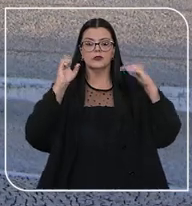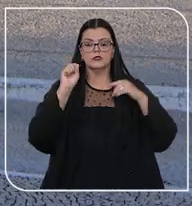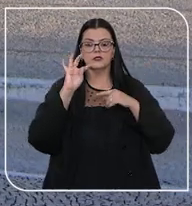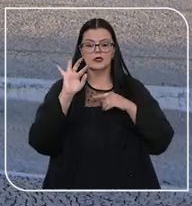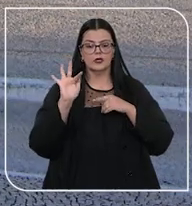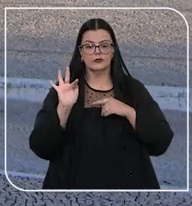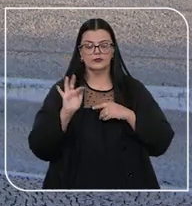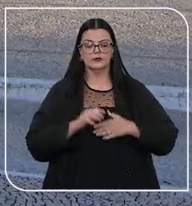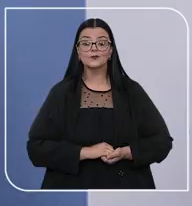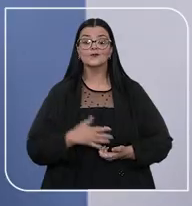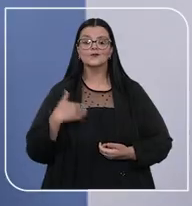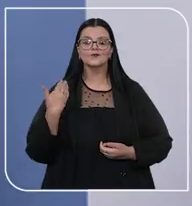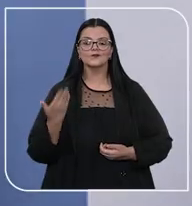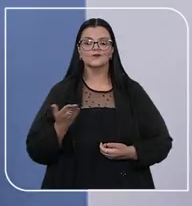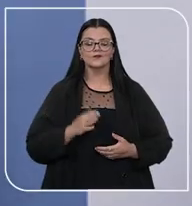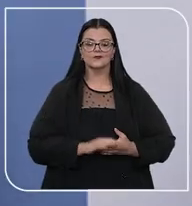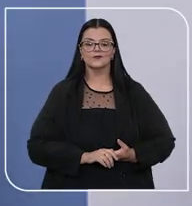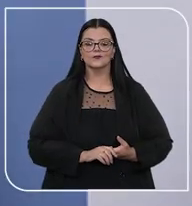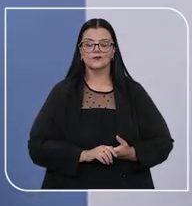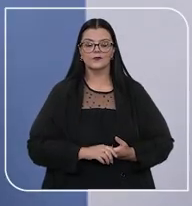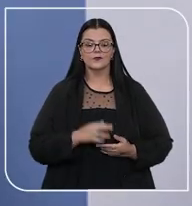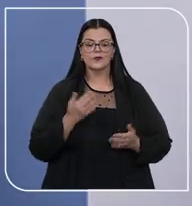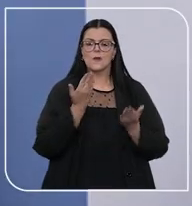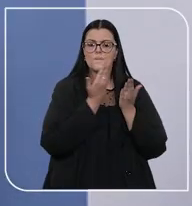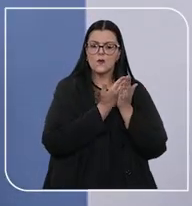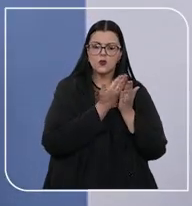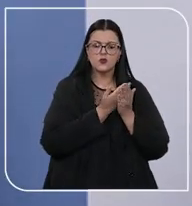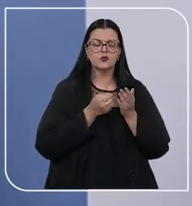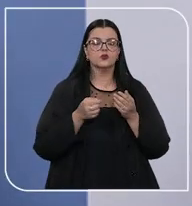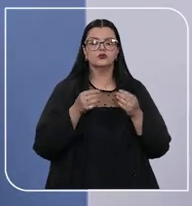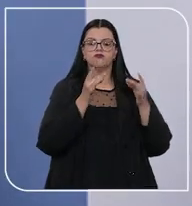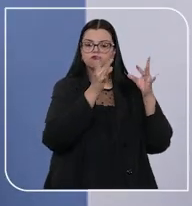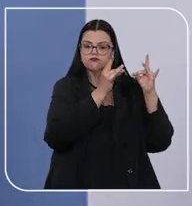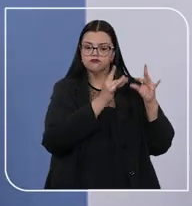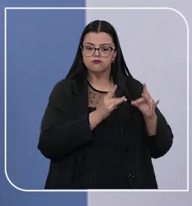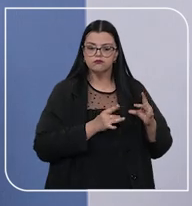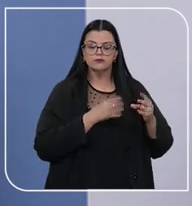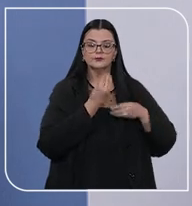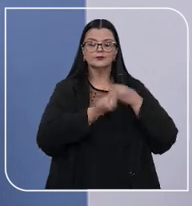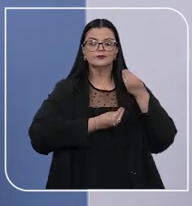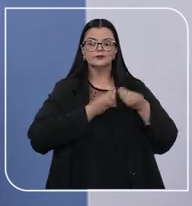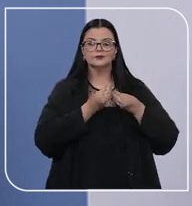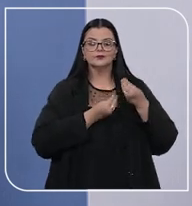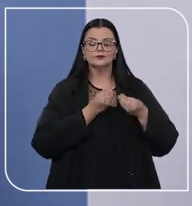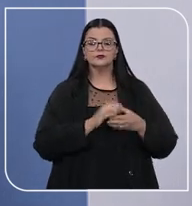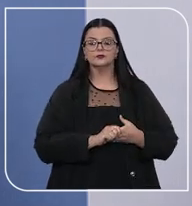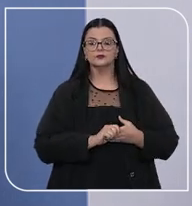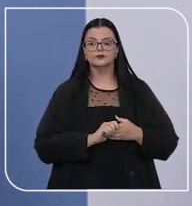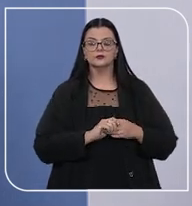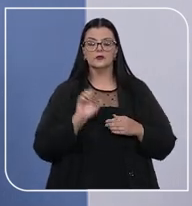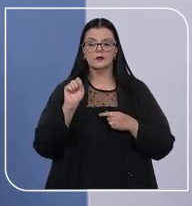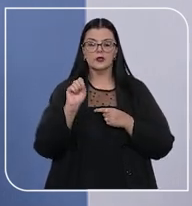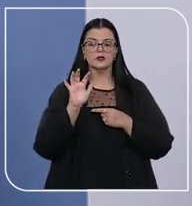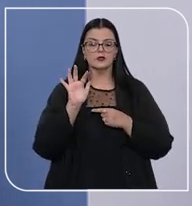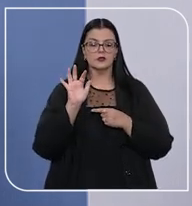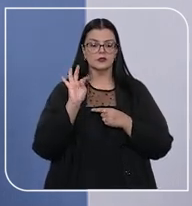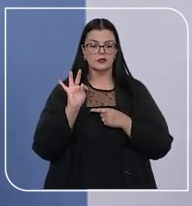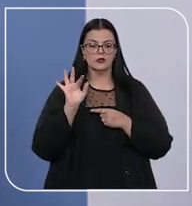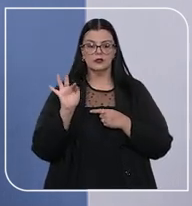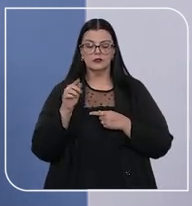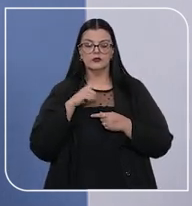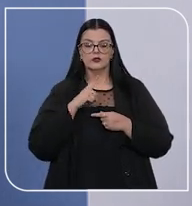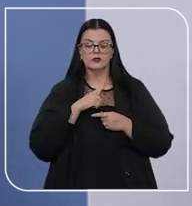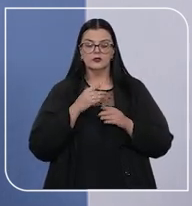Supremo Tribunal Federal. Impossibilidade de rever provas e peculiaridades do caso levam o Superior Tribunal